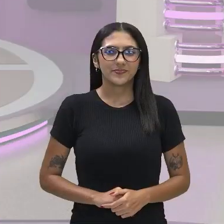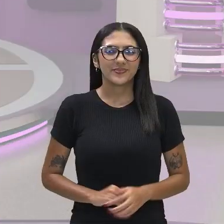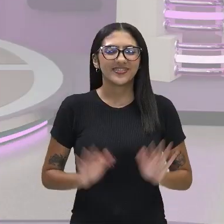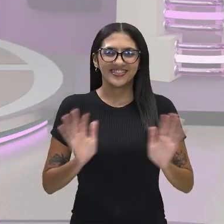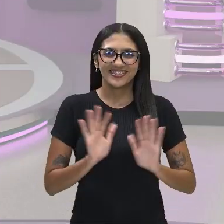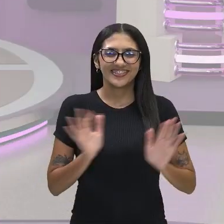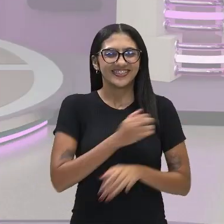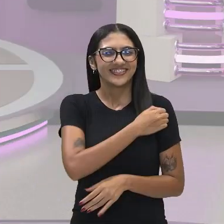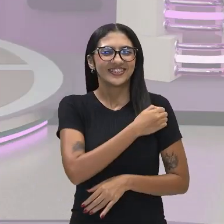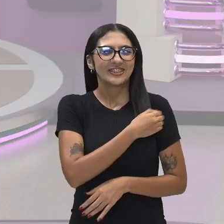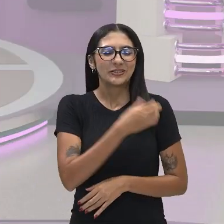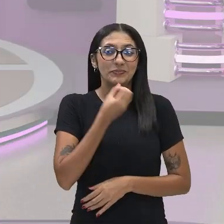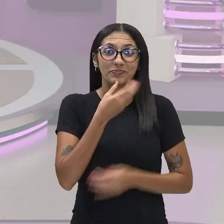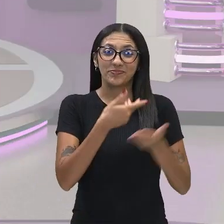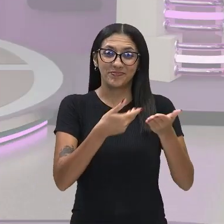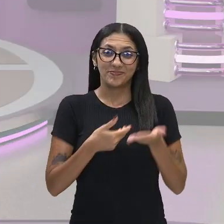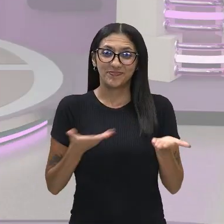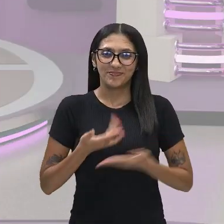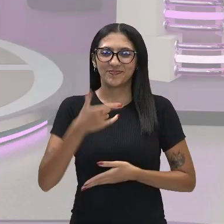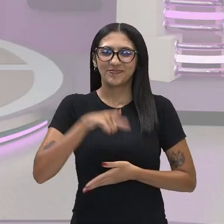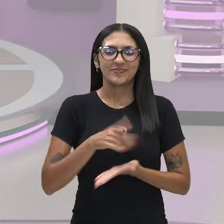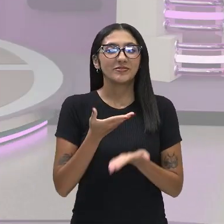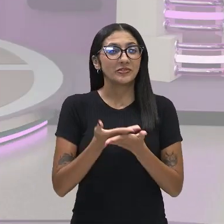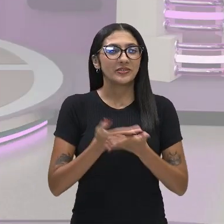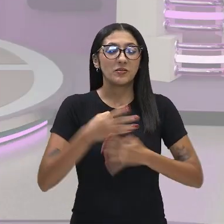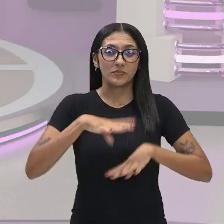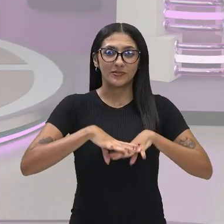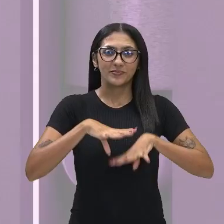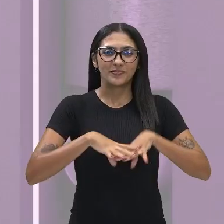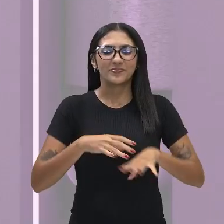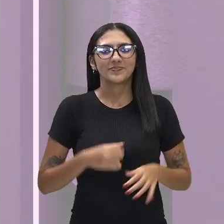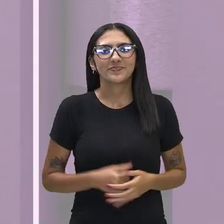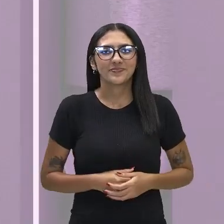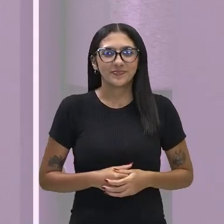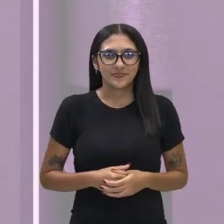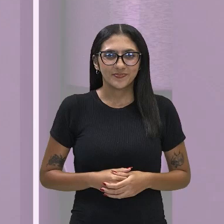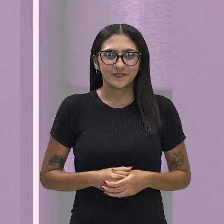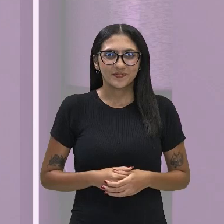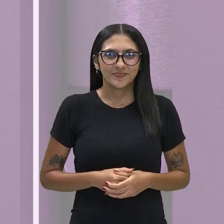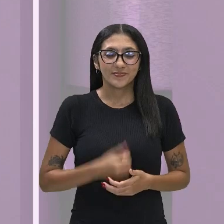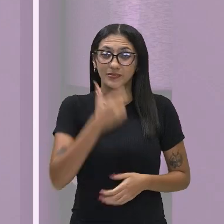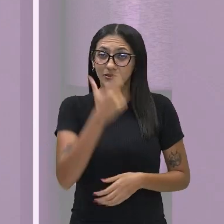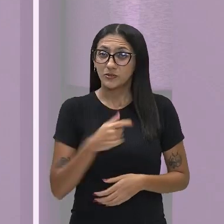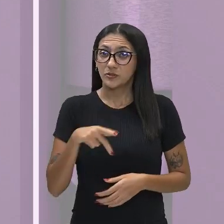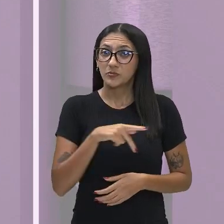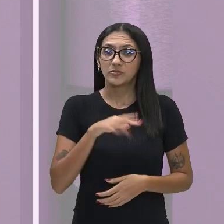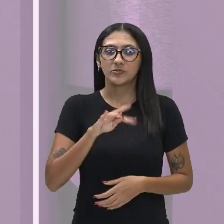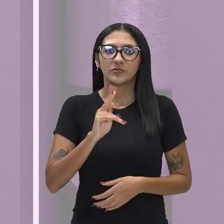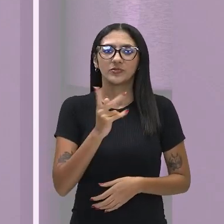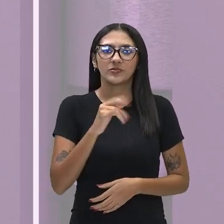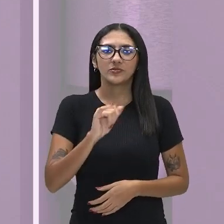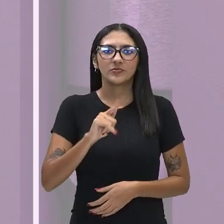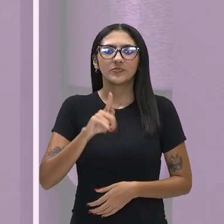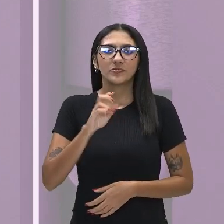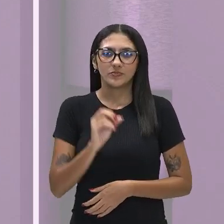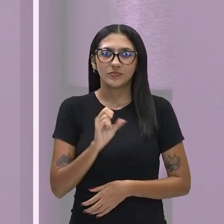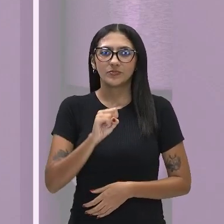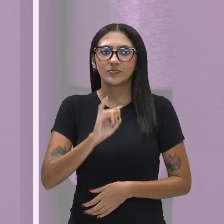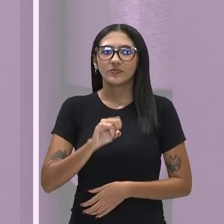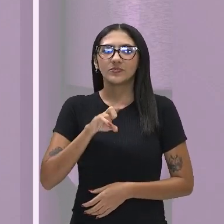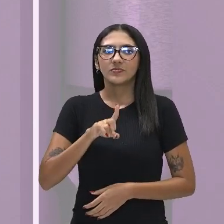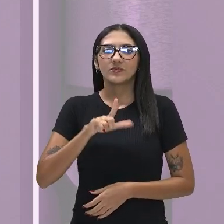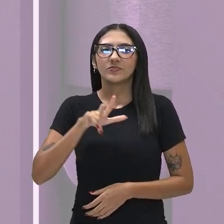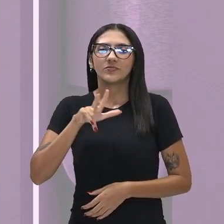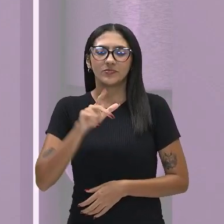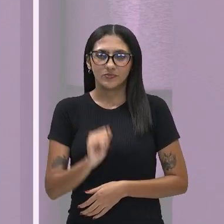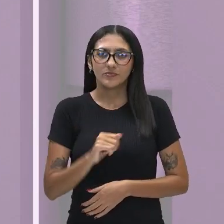Olá, sejam todos bem-vindos a mais uma aula de matemática. Eu sou o professor Tiago Silva, professor de matemática